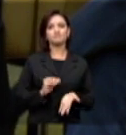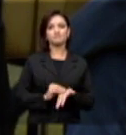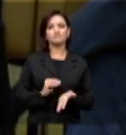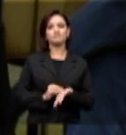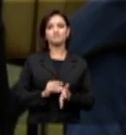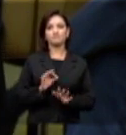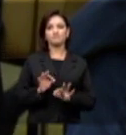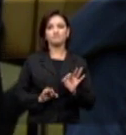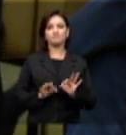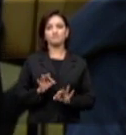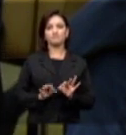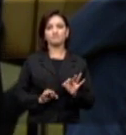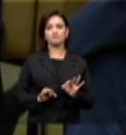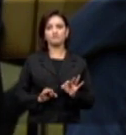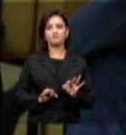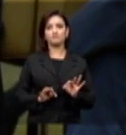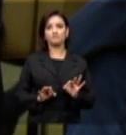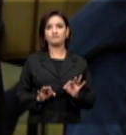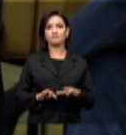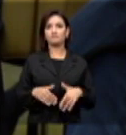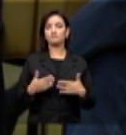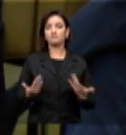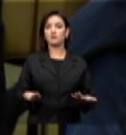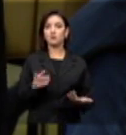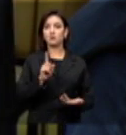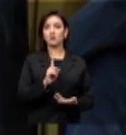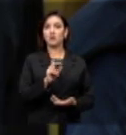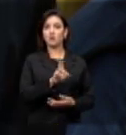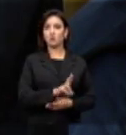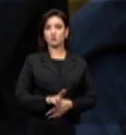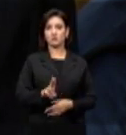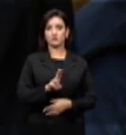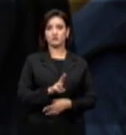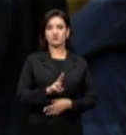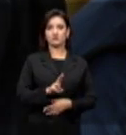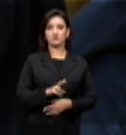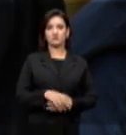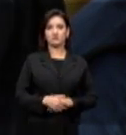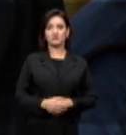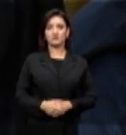na inutilidade daquilo que nós decidimos.